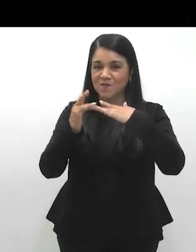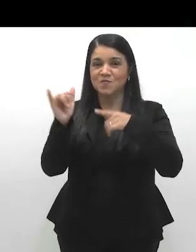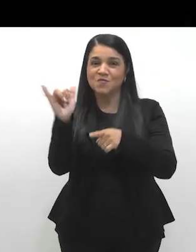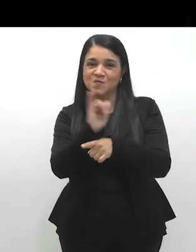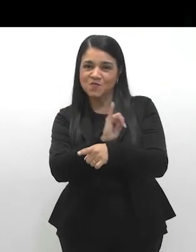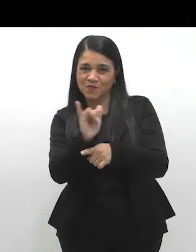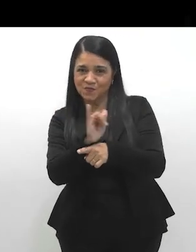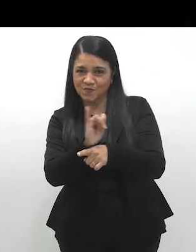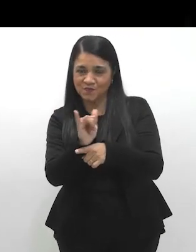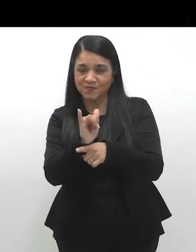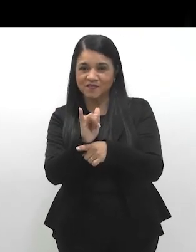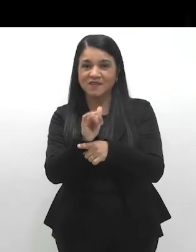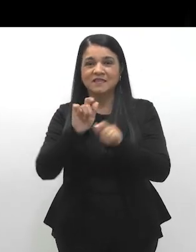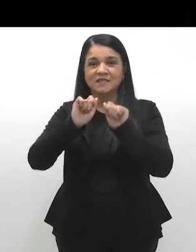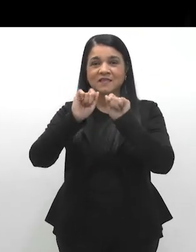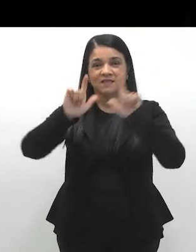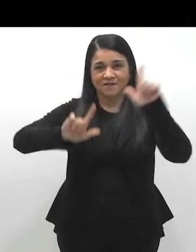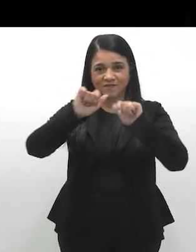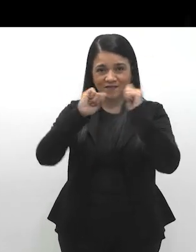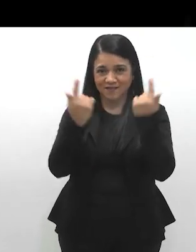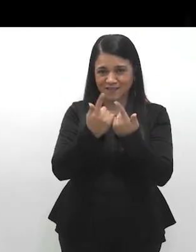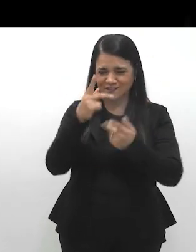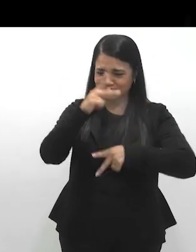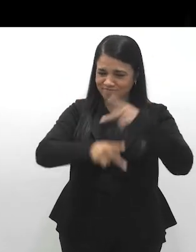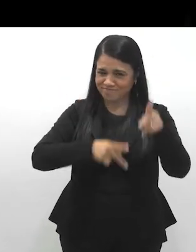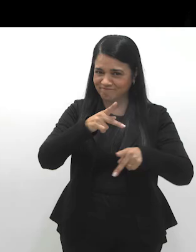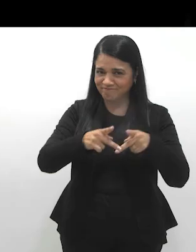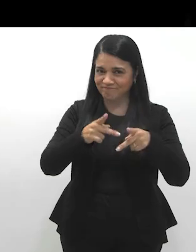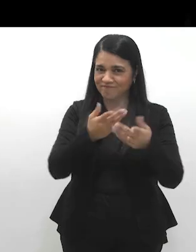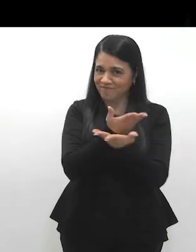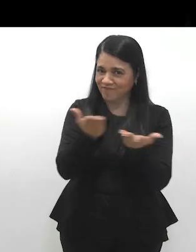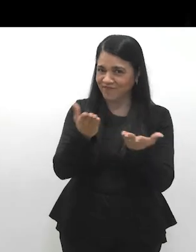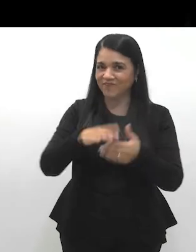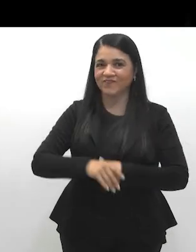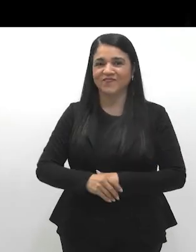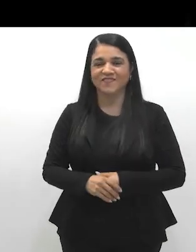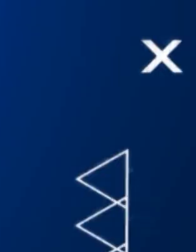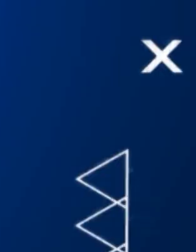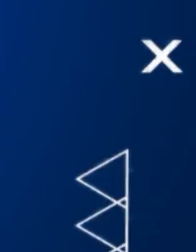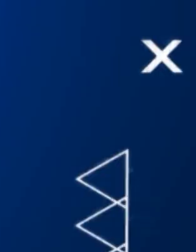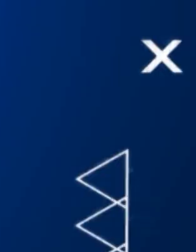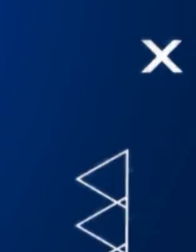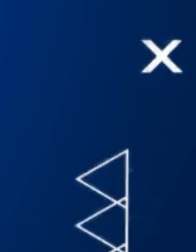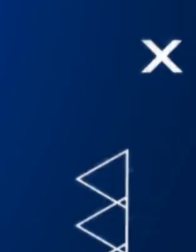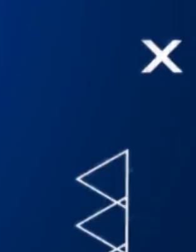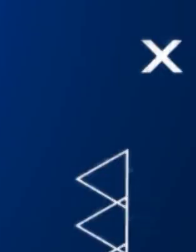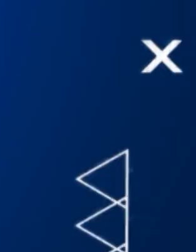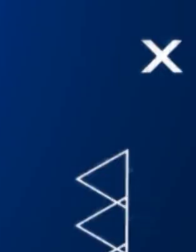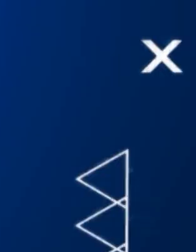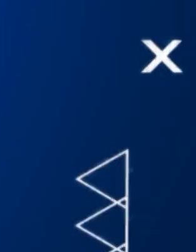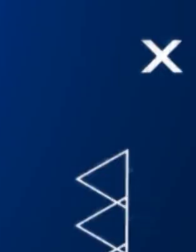redes sociais e no nosso canal do YouTube. TV Alerj, o canal do povo.